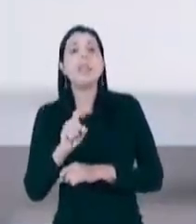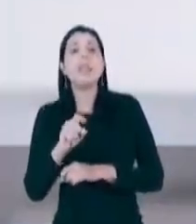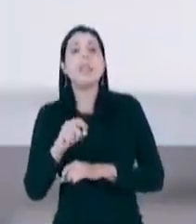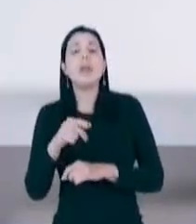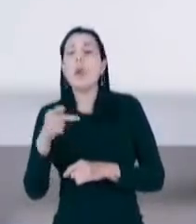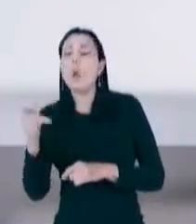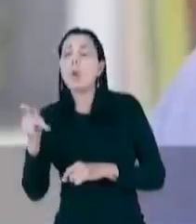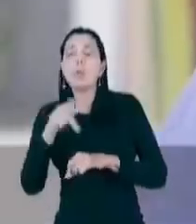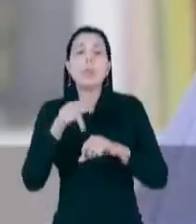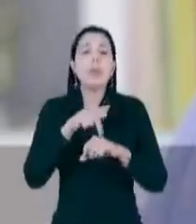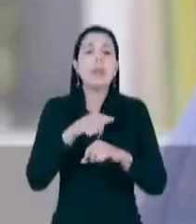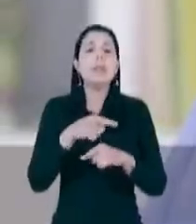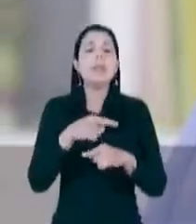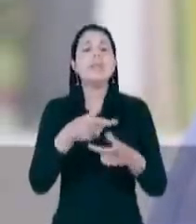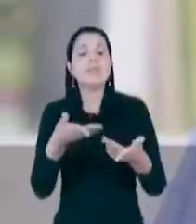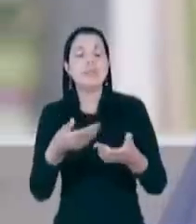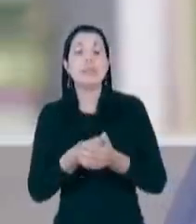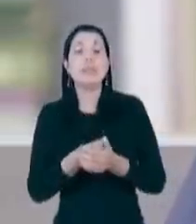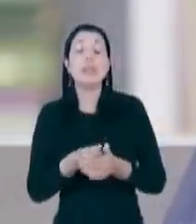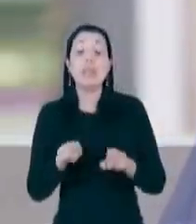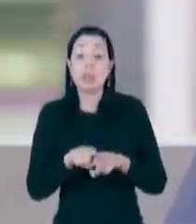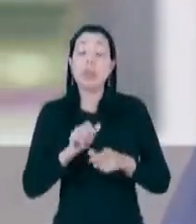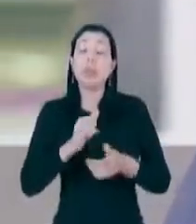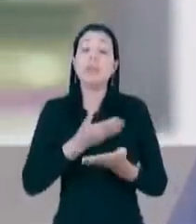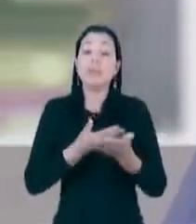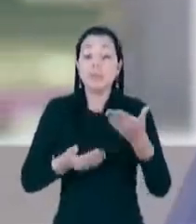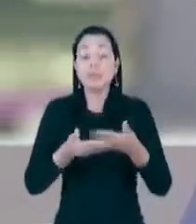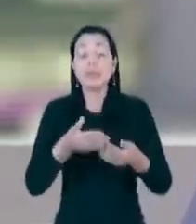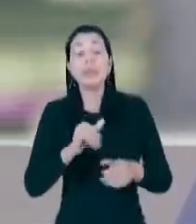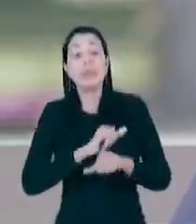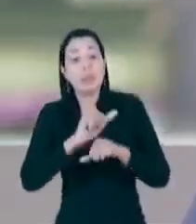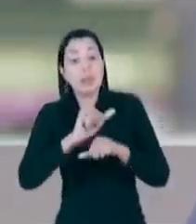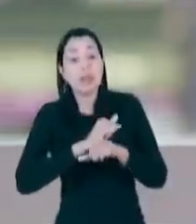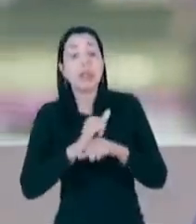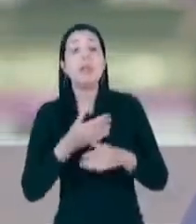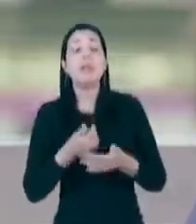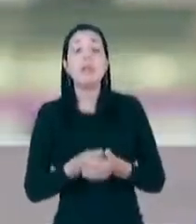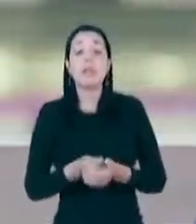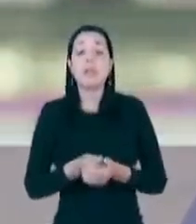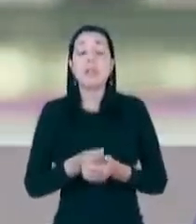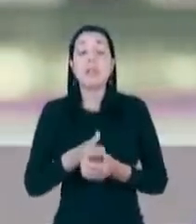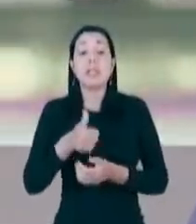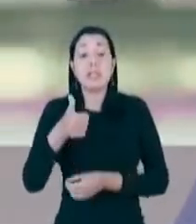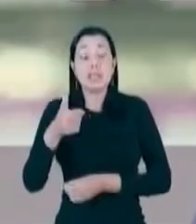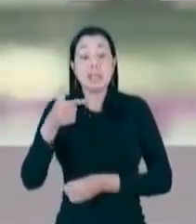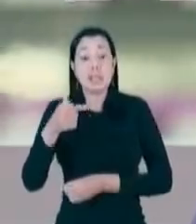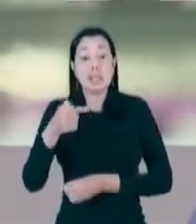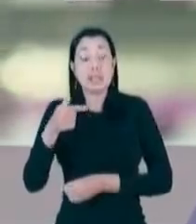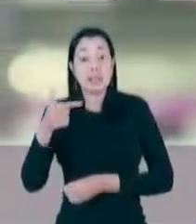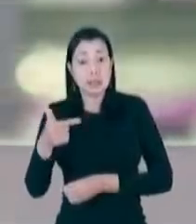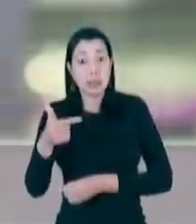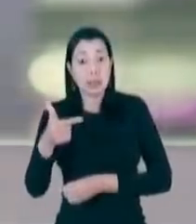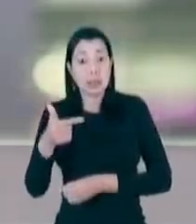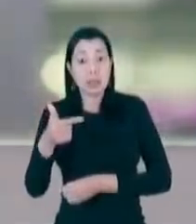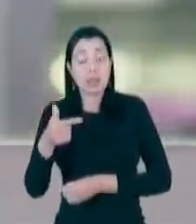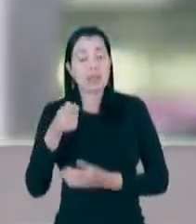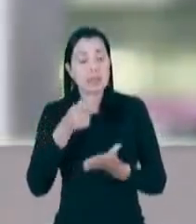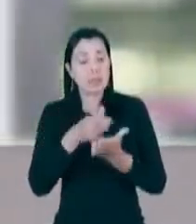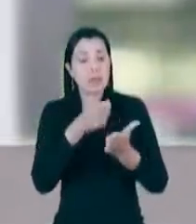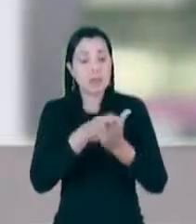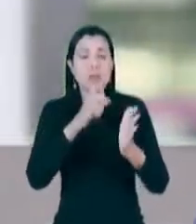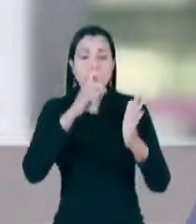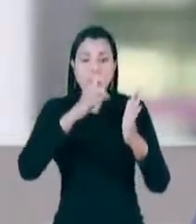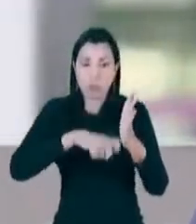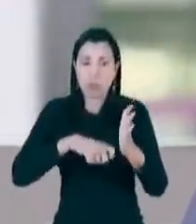governos estrangeiros. Por conta da Lava Jato, o Brasil perdeu 172 bilhões de reais de investimento